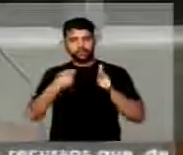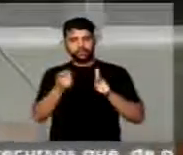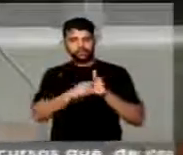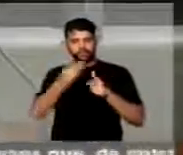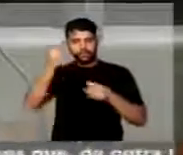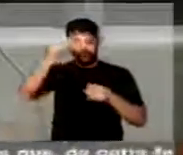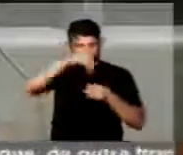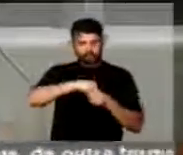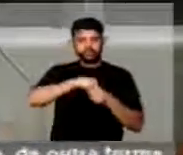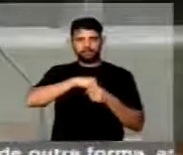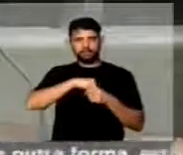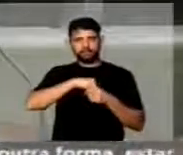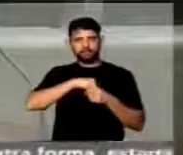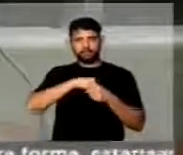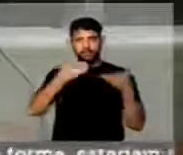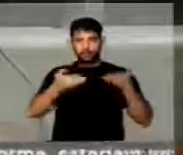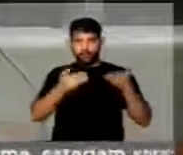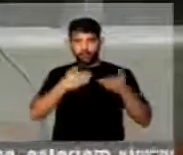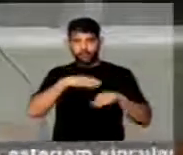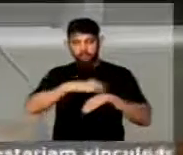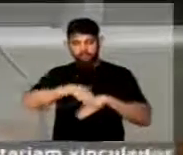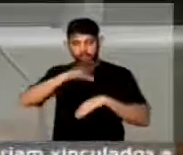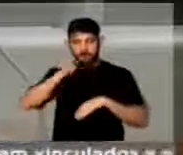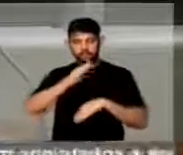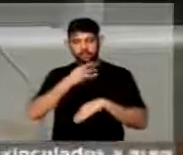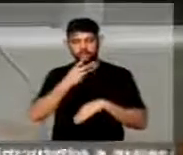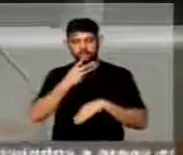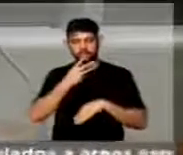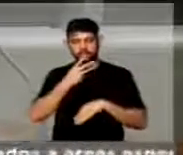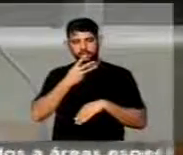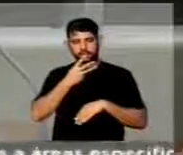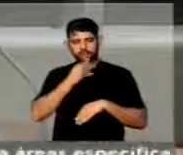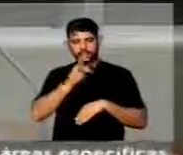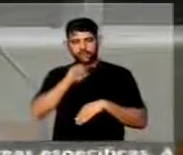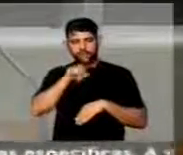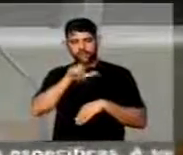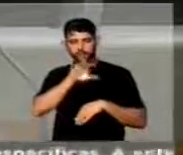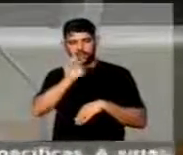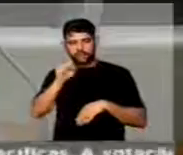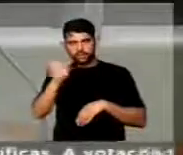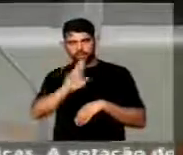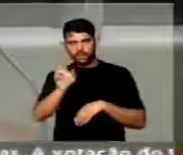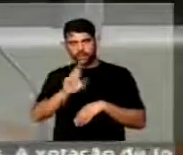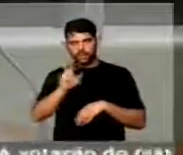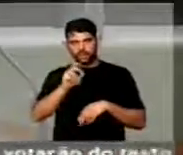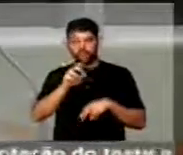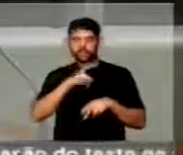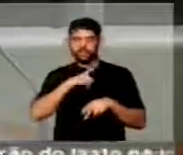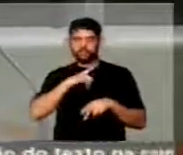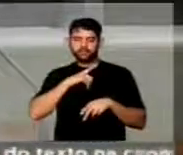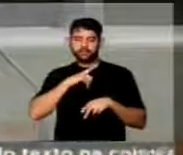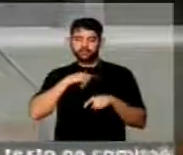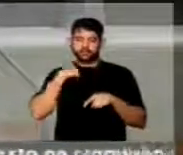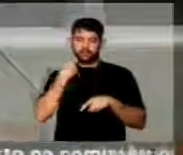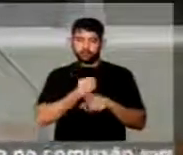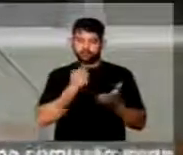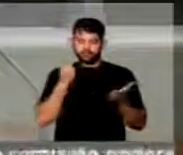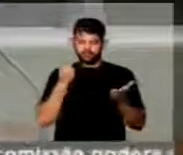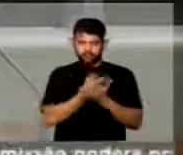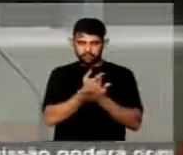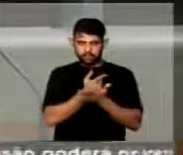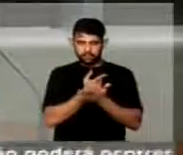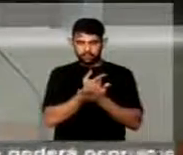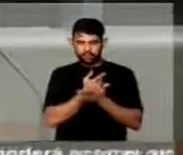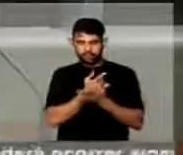dívida interna e hoje é mais de 3 trilhões de reais. Nós